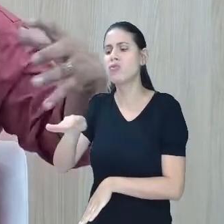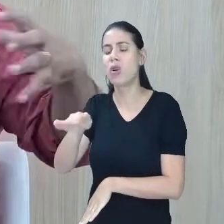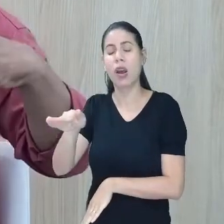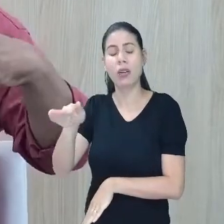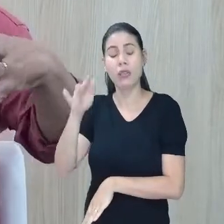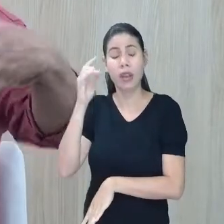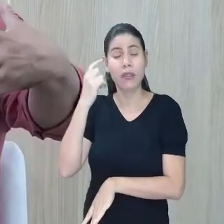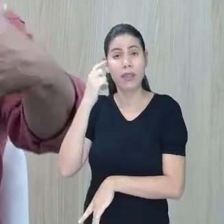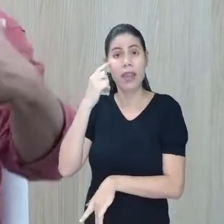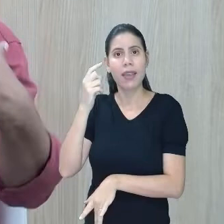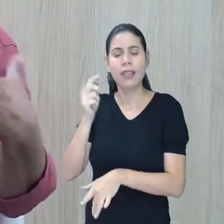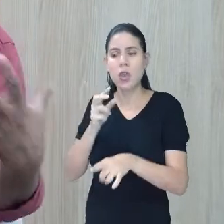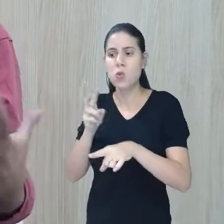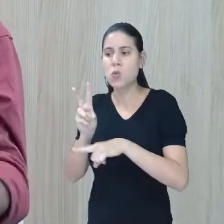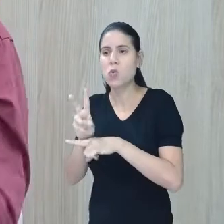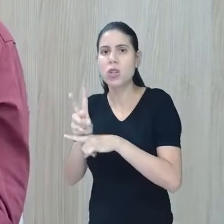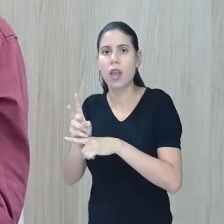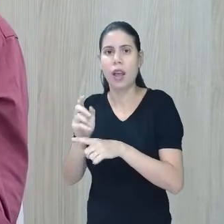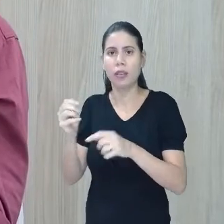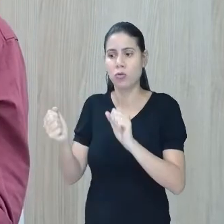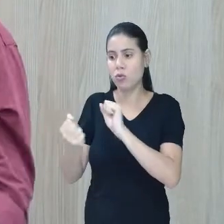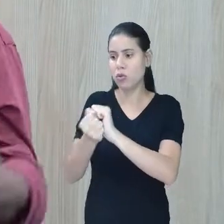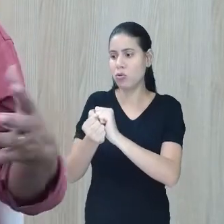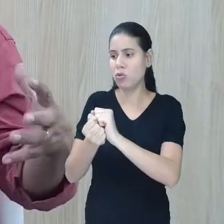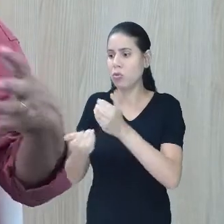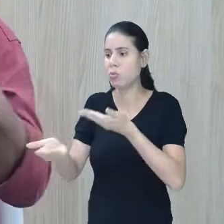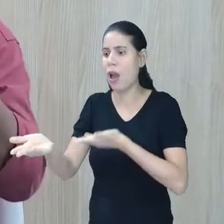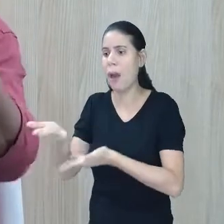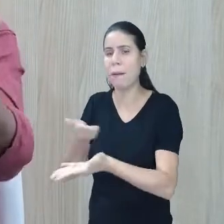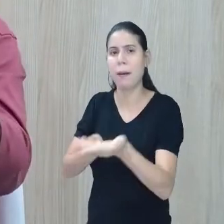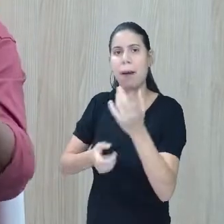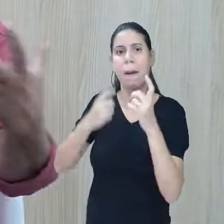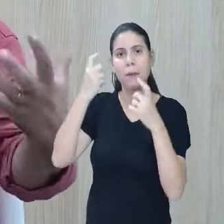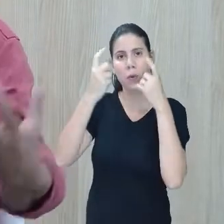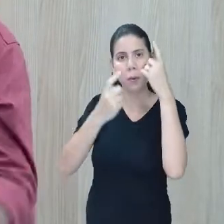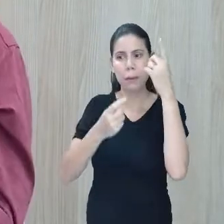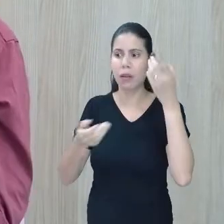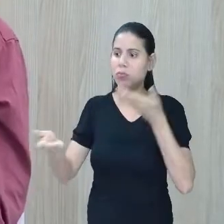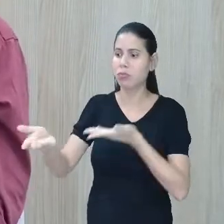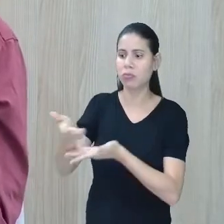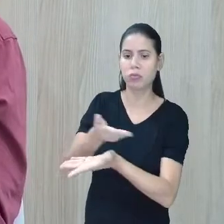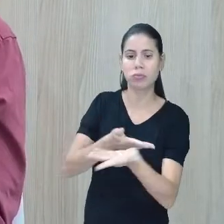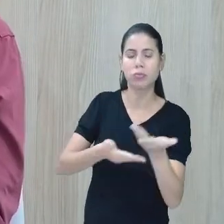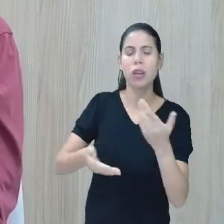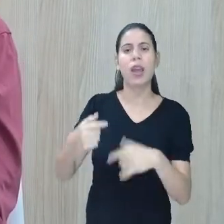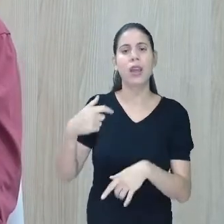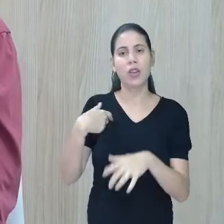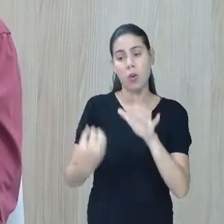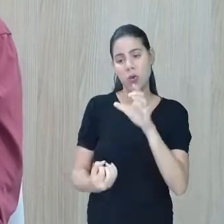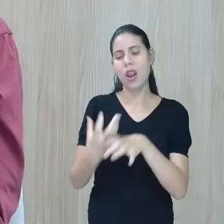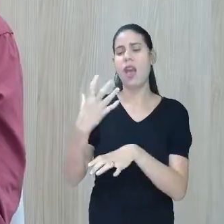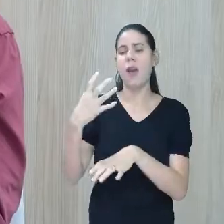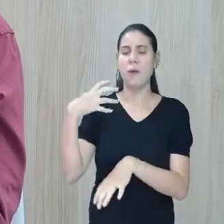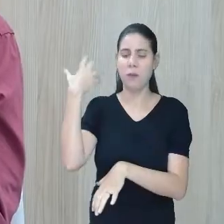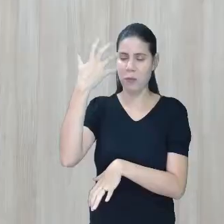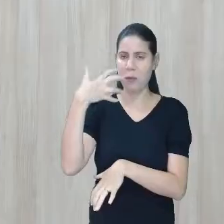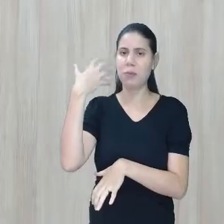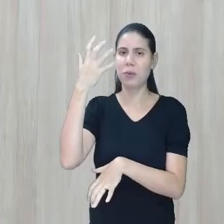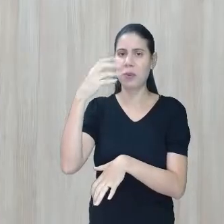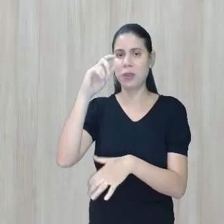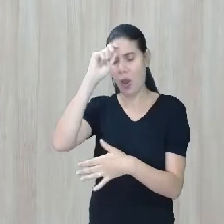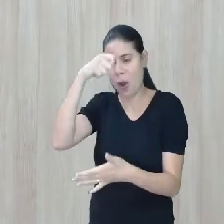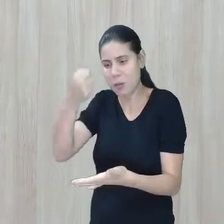Um se preocupa com o outro, cuidado de um com o outro. Então, assim, eu fiz uma música já baseada Entendi. nos meninos. Muito bom esse